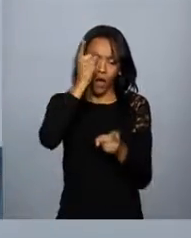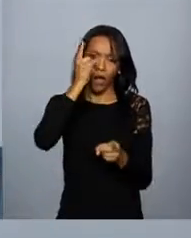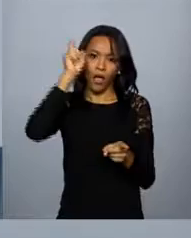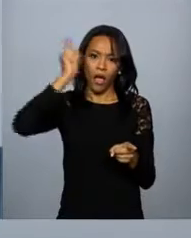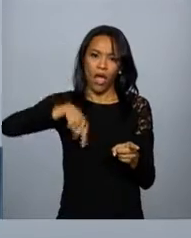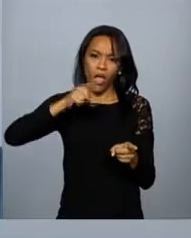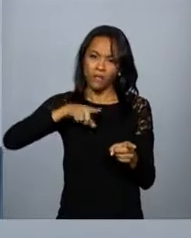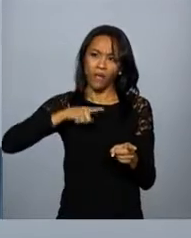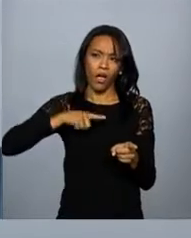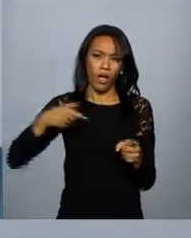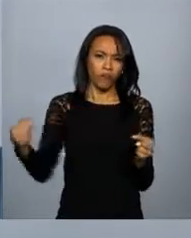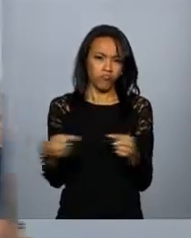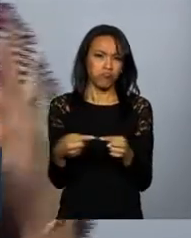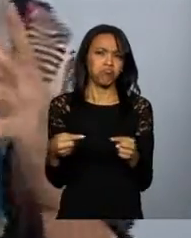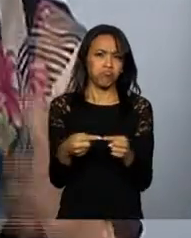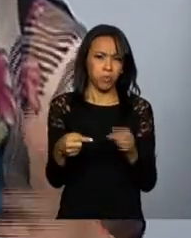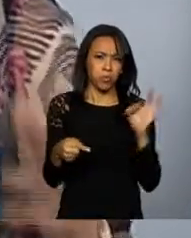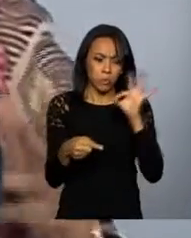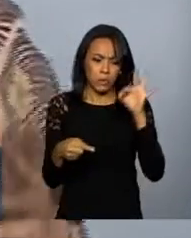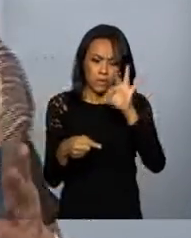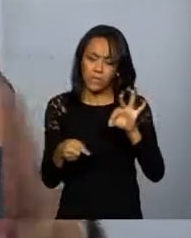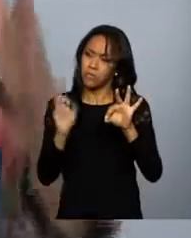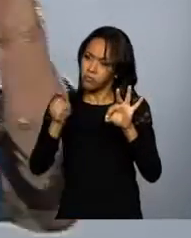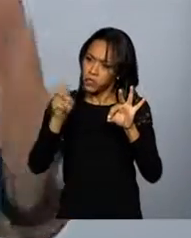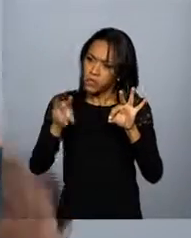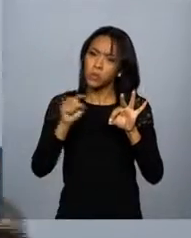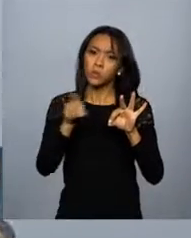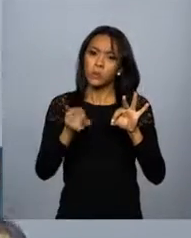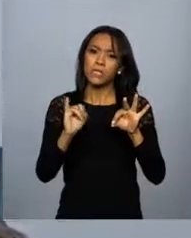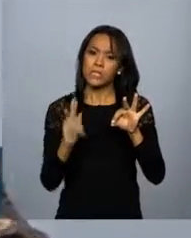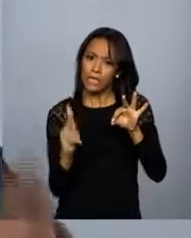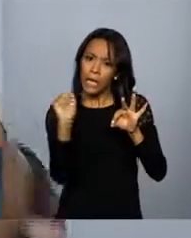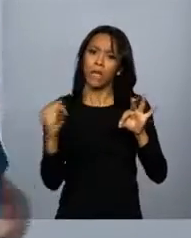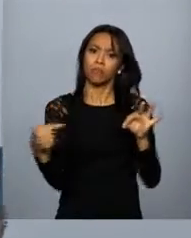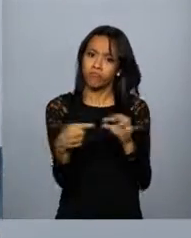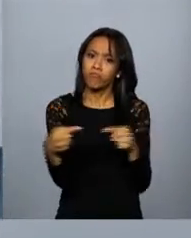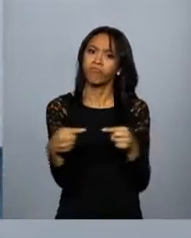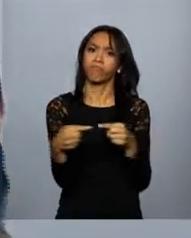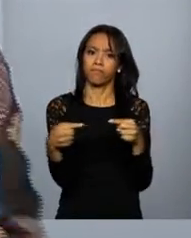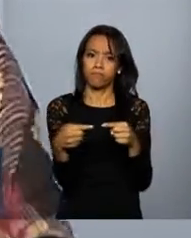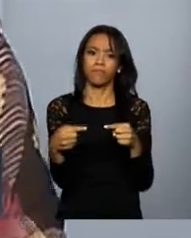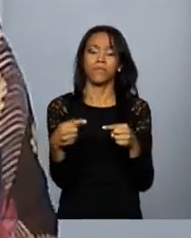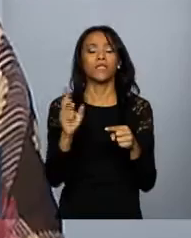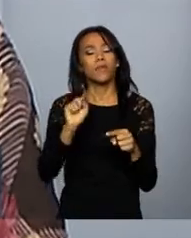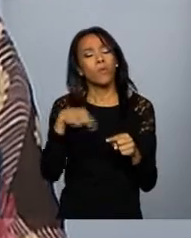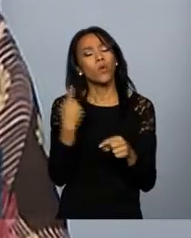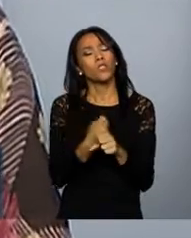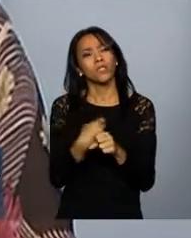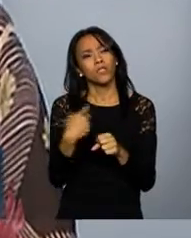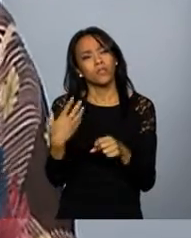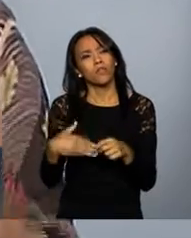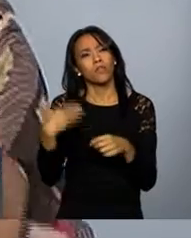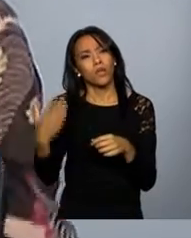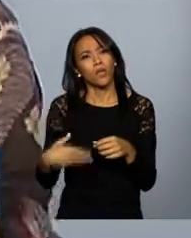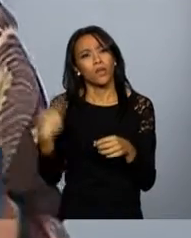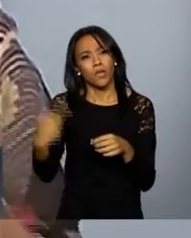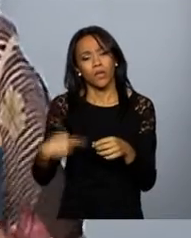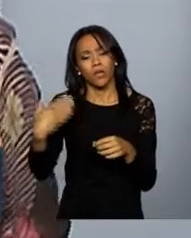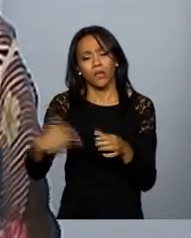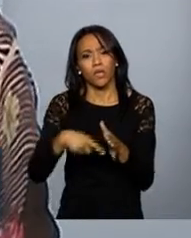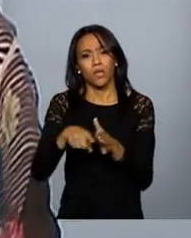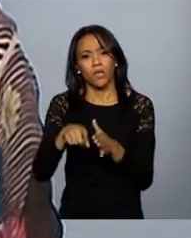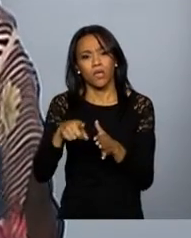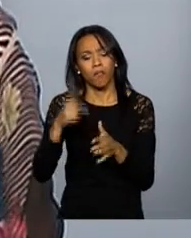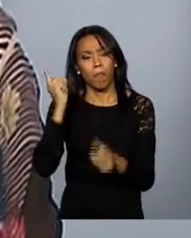esta relação. E aí, ao longo do ano, nós fomos verificando que havia um